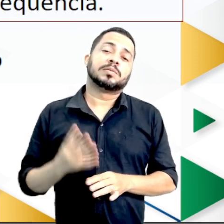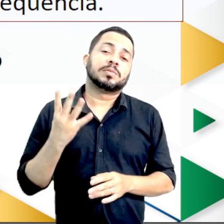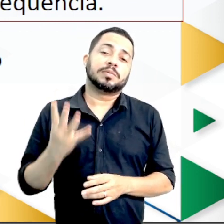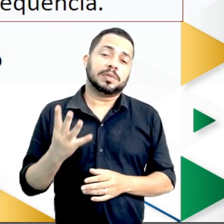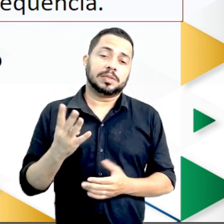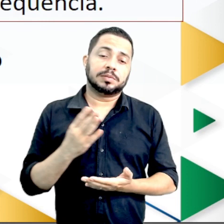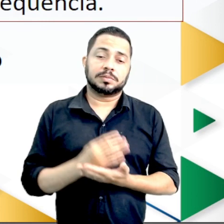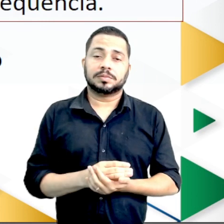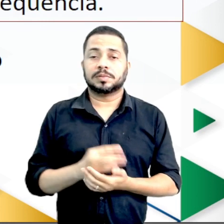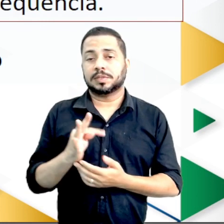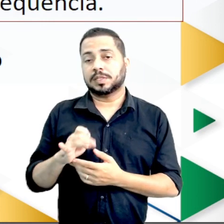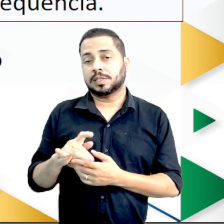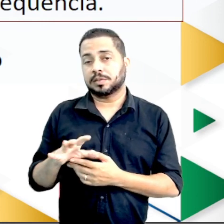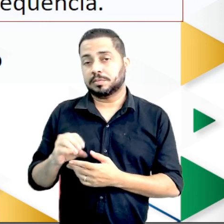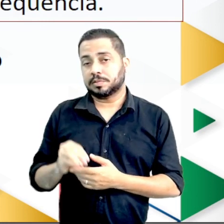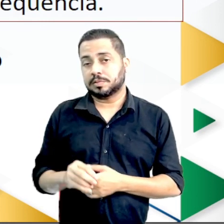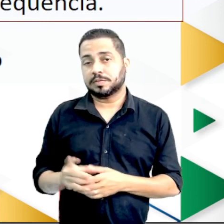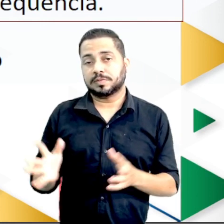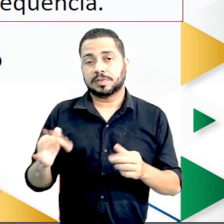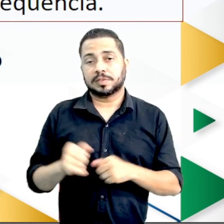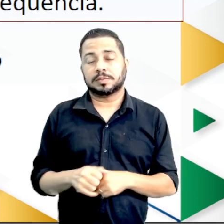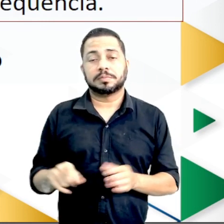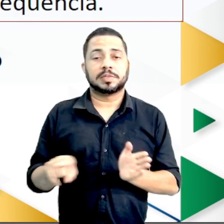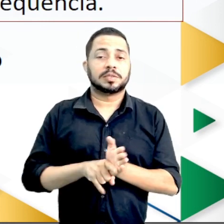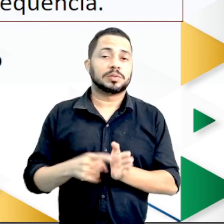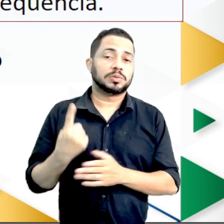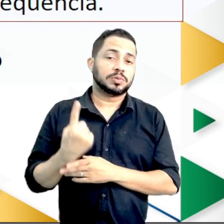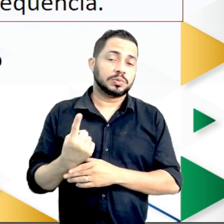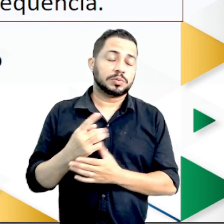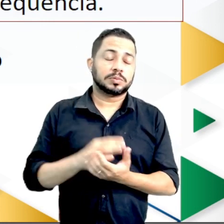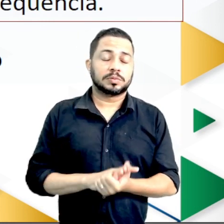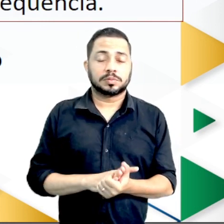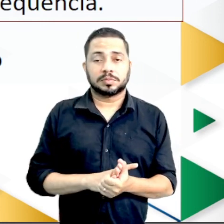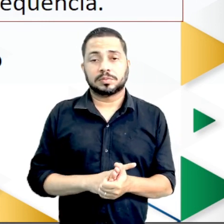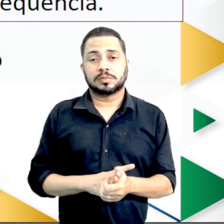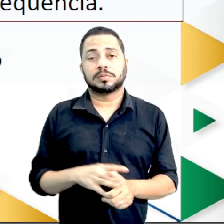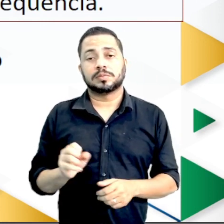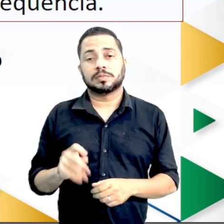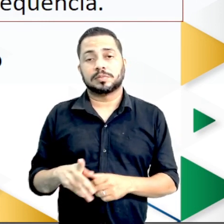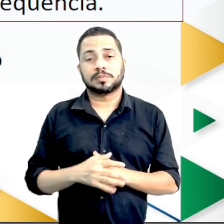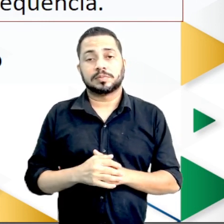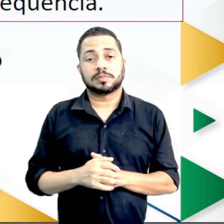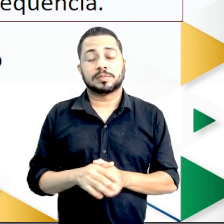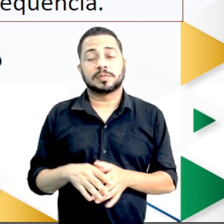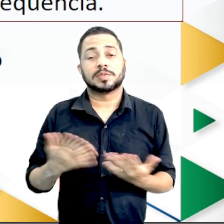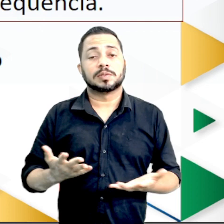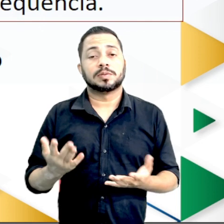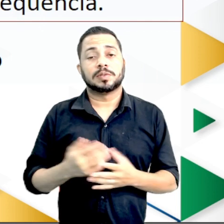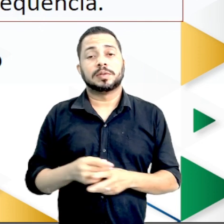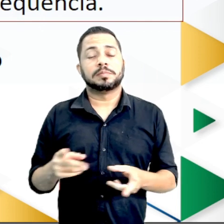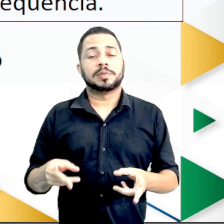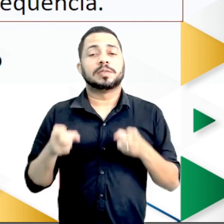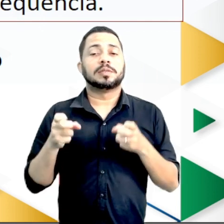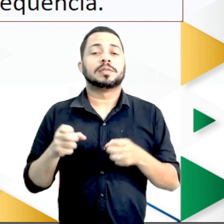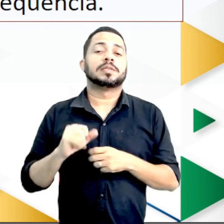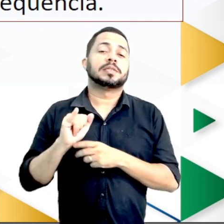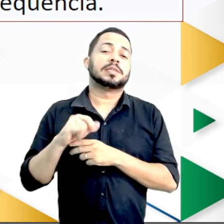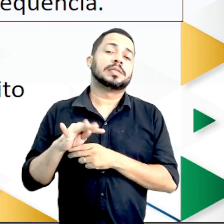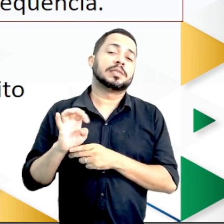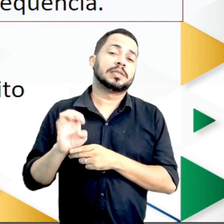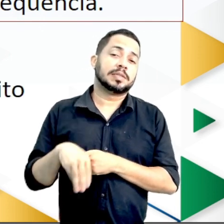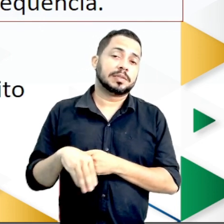termos e finalizou no menos 1. Certinho? Ok. Agora preste atenção no item 2.